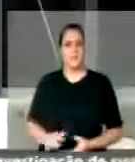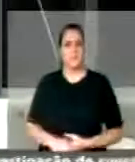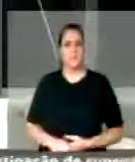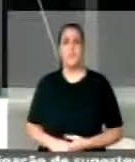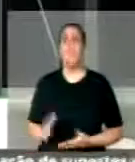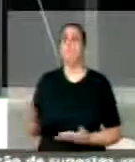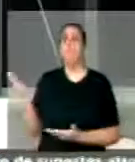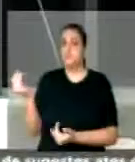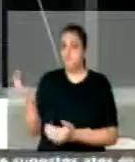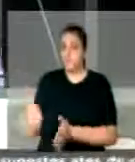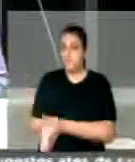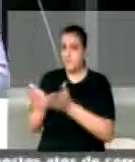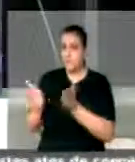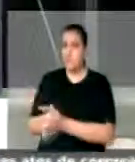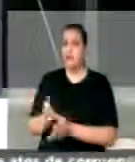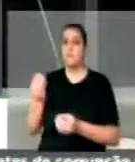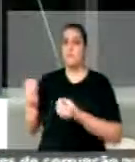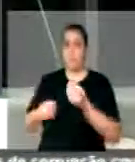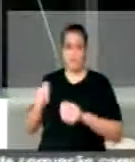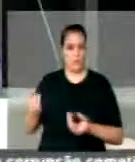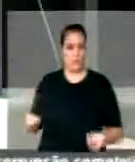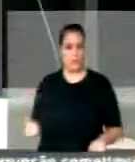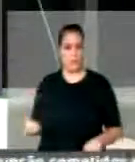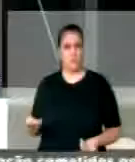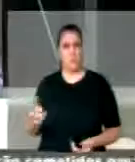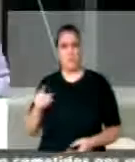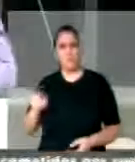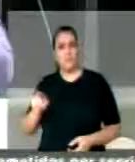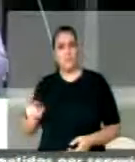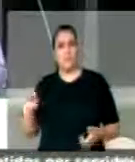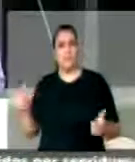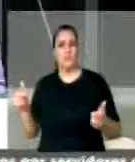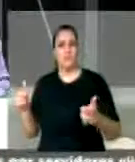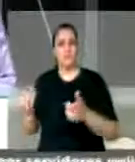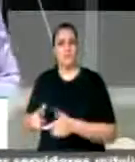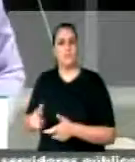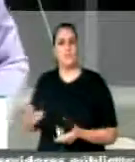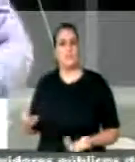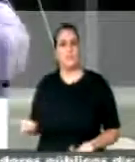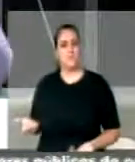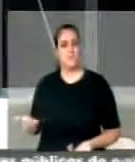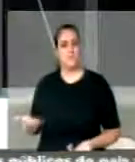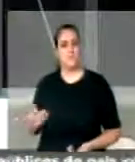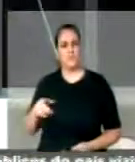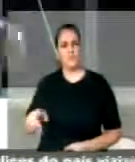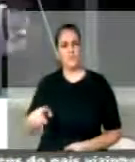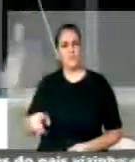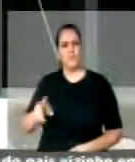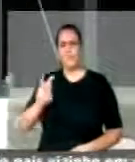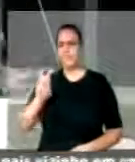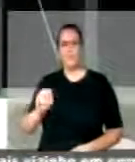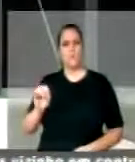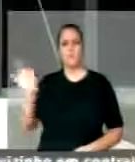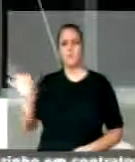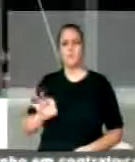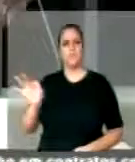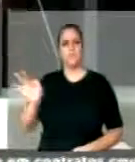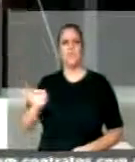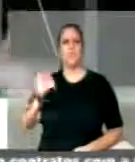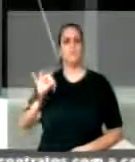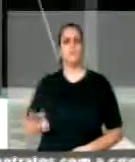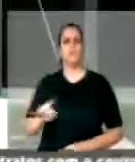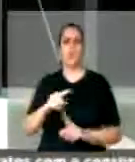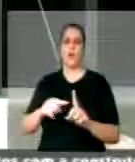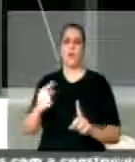pobre deste país está reduzida com esta reforma a 50% do valor. Isso